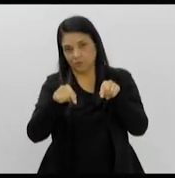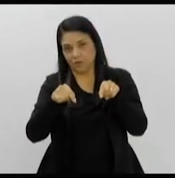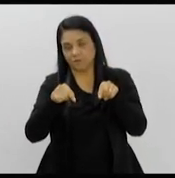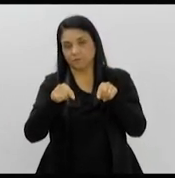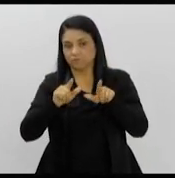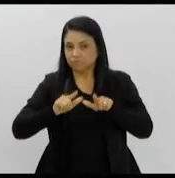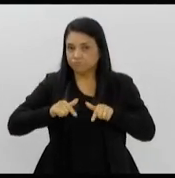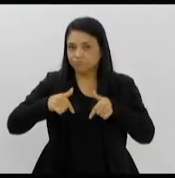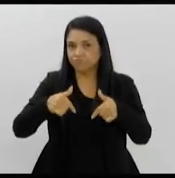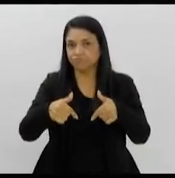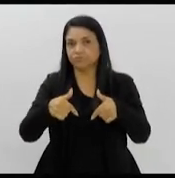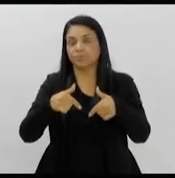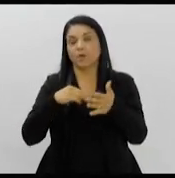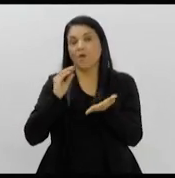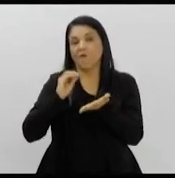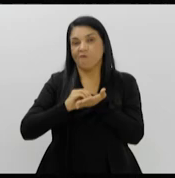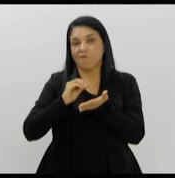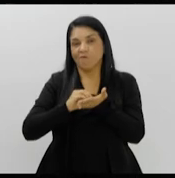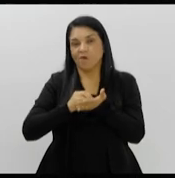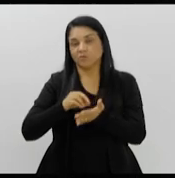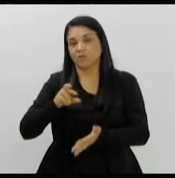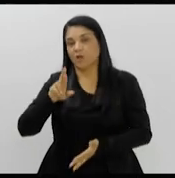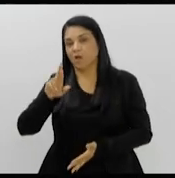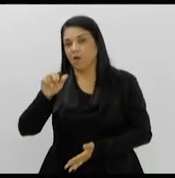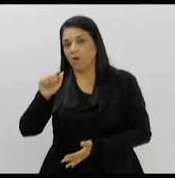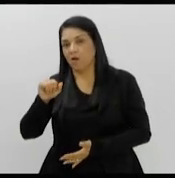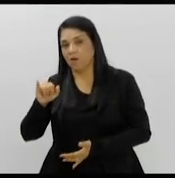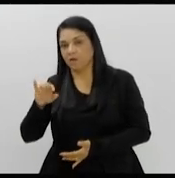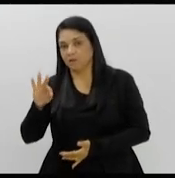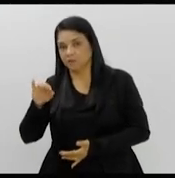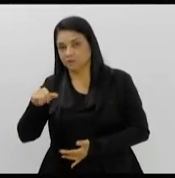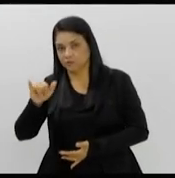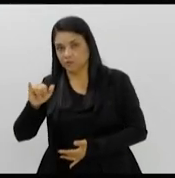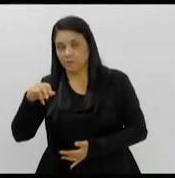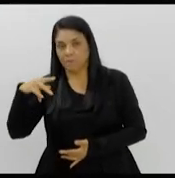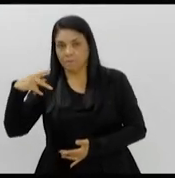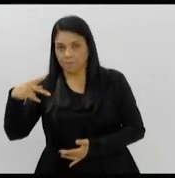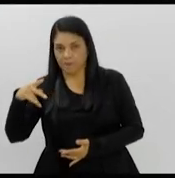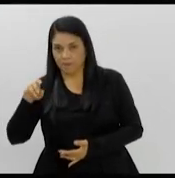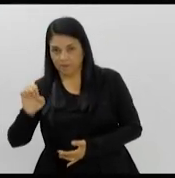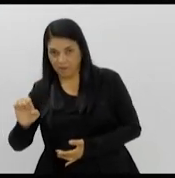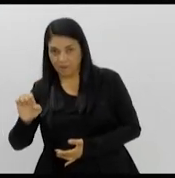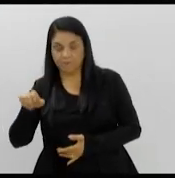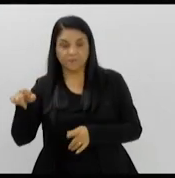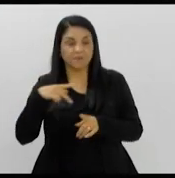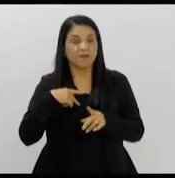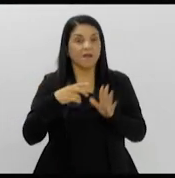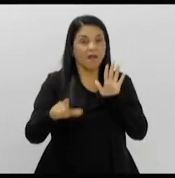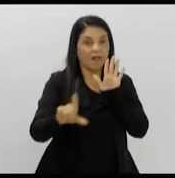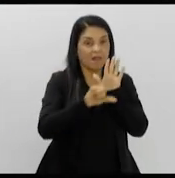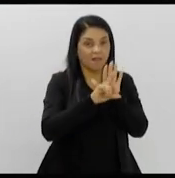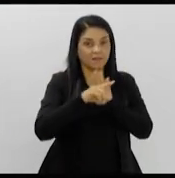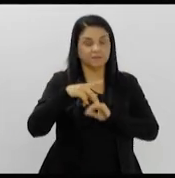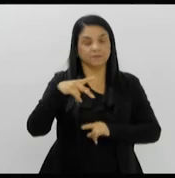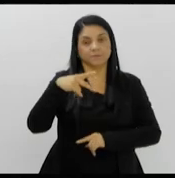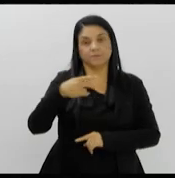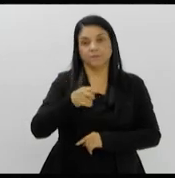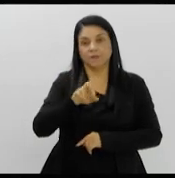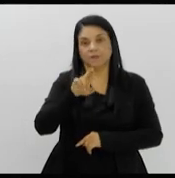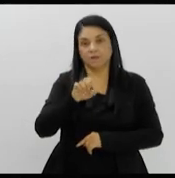falta dinheiro no ro pe a lei do Rio previdência determina que ele tem que cobrir da